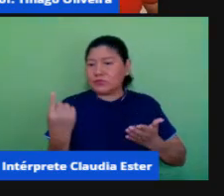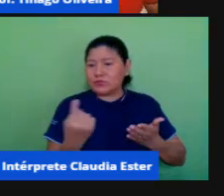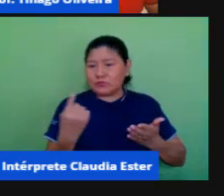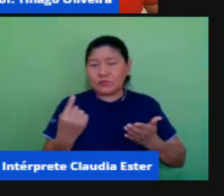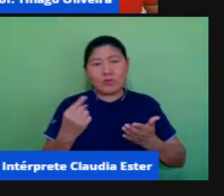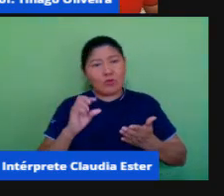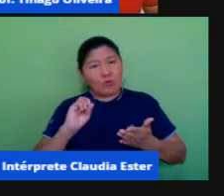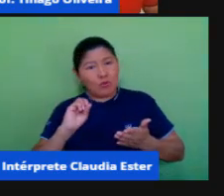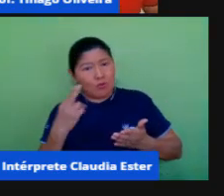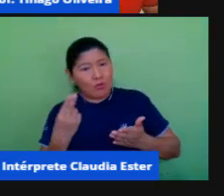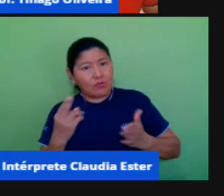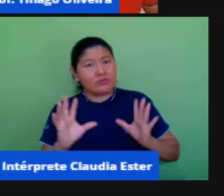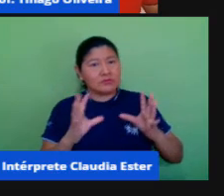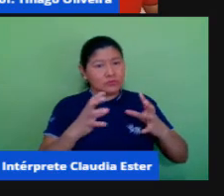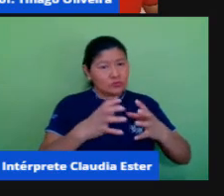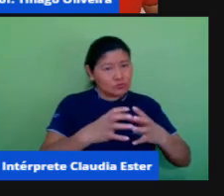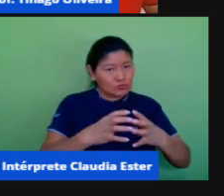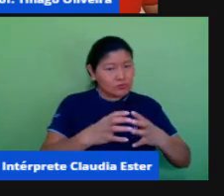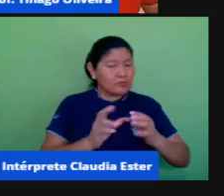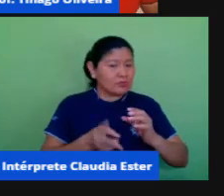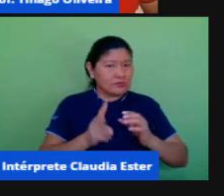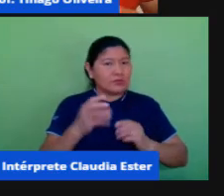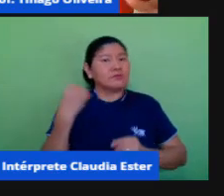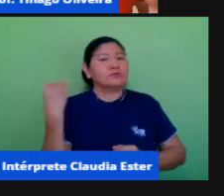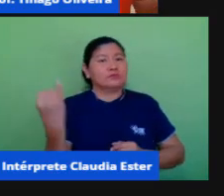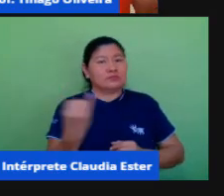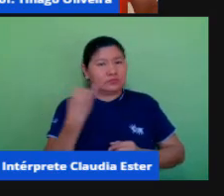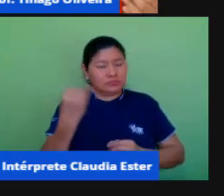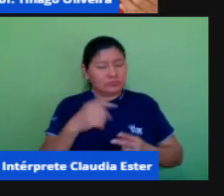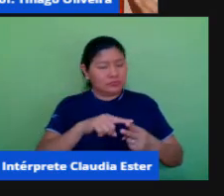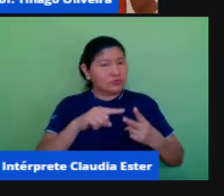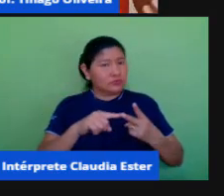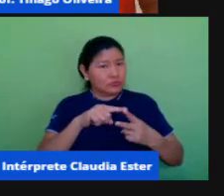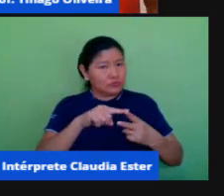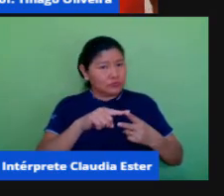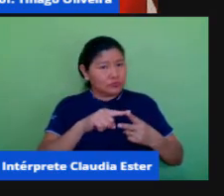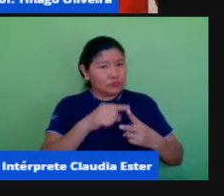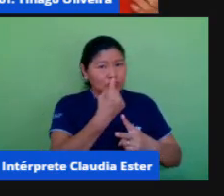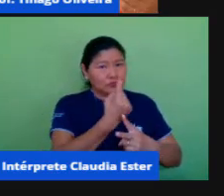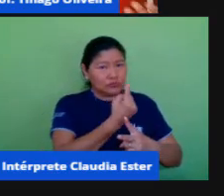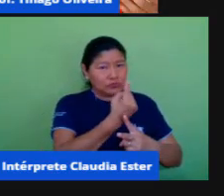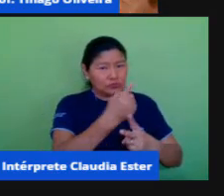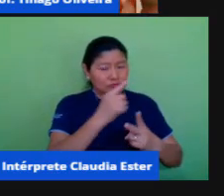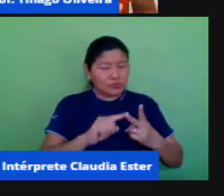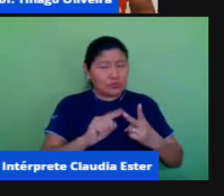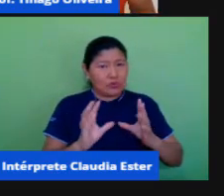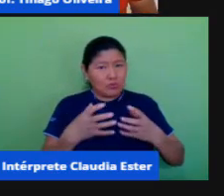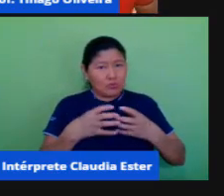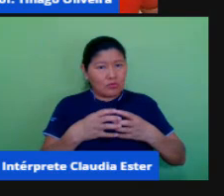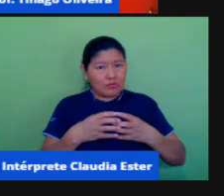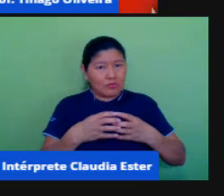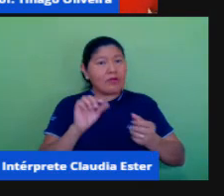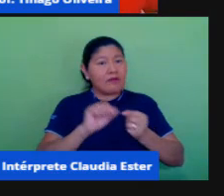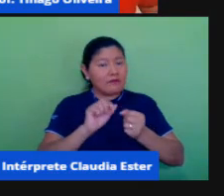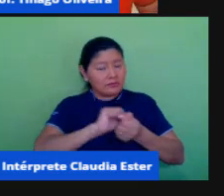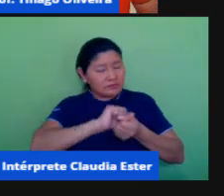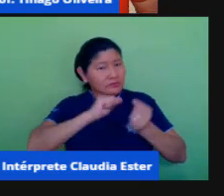grupos, né, importante sempre. Nesse momento, claro, dentro desse contexto, a gente vai adaptar